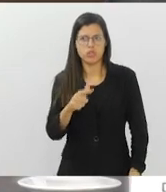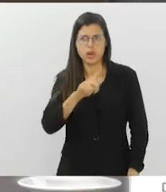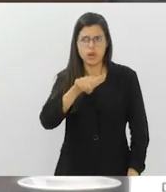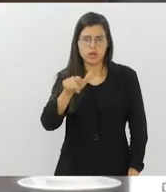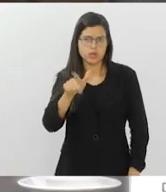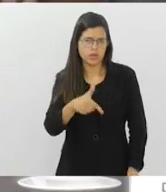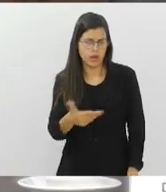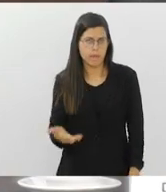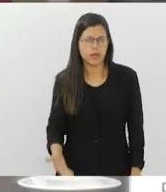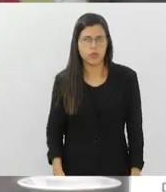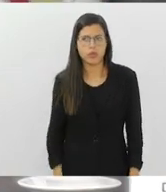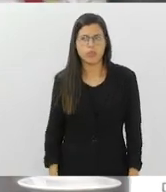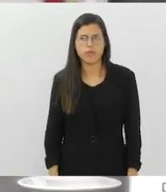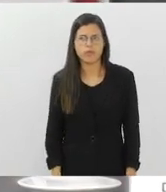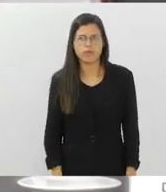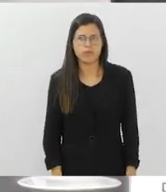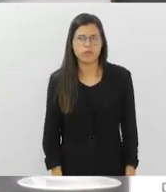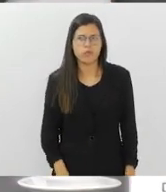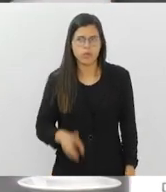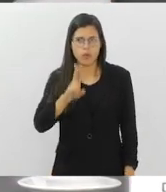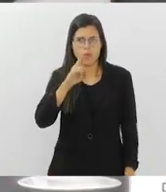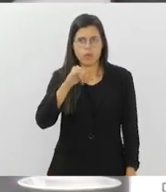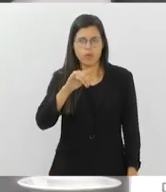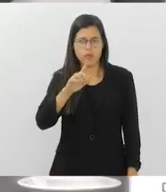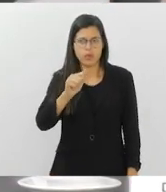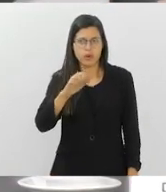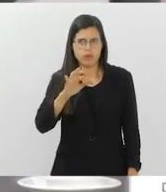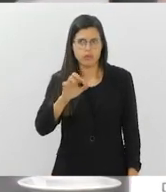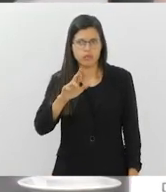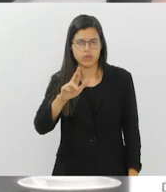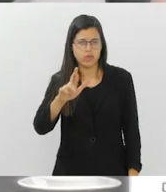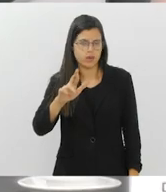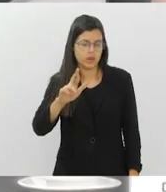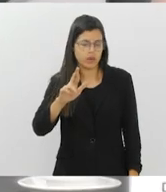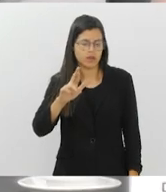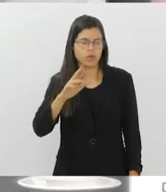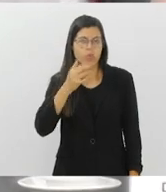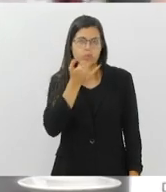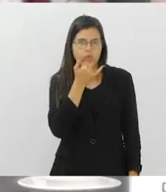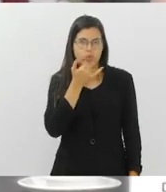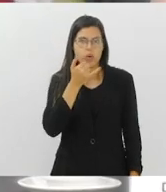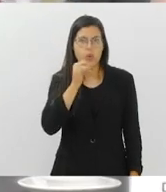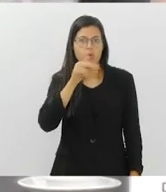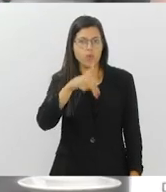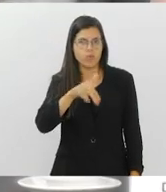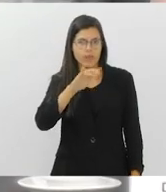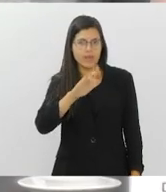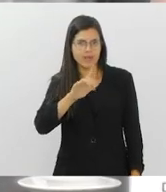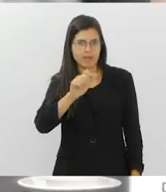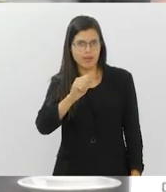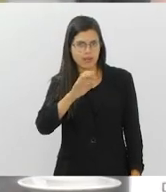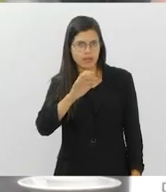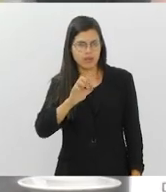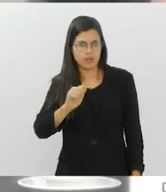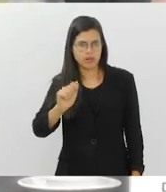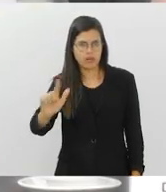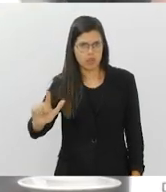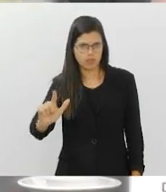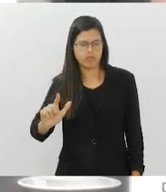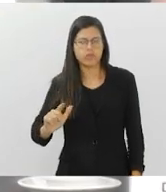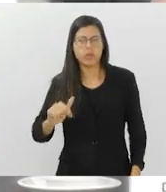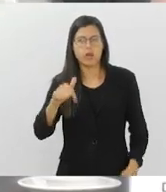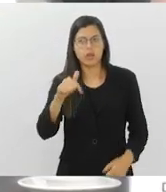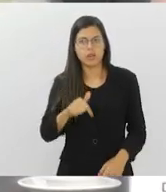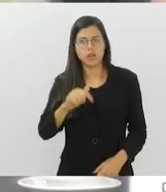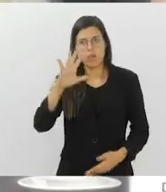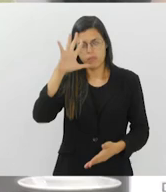cancelamento unilateral. Nós recebemos, como eu disse, muitas denúncias ao longo de muitos momentos, né? E aqui é uma decisão judicial,